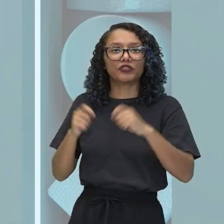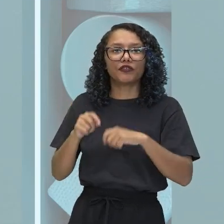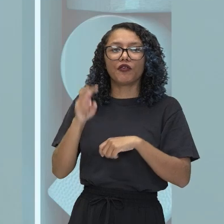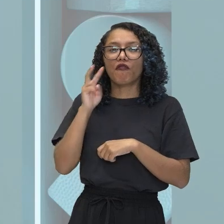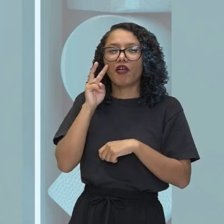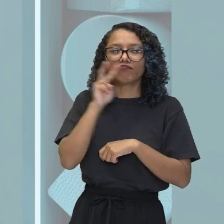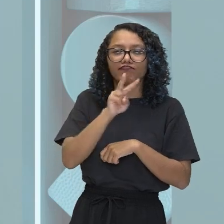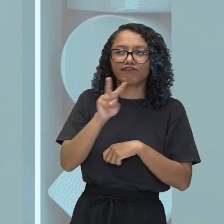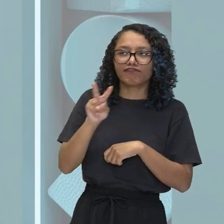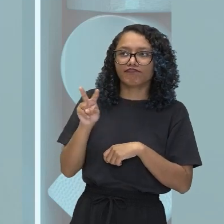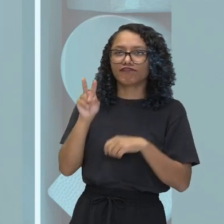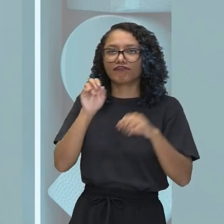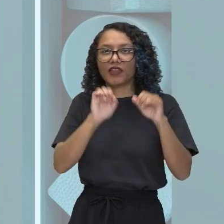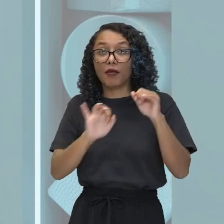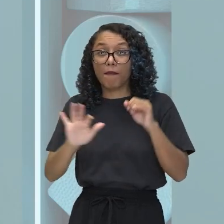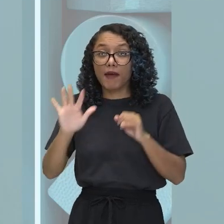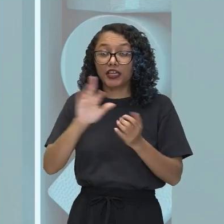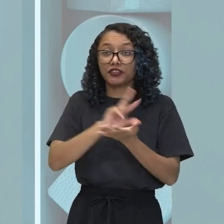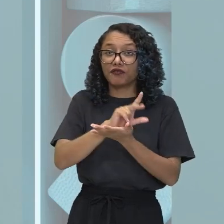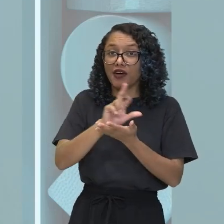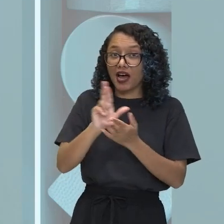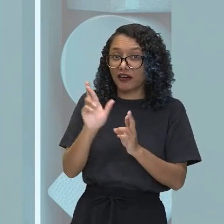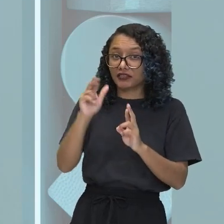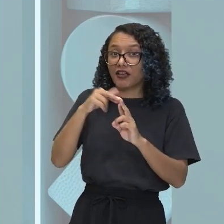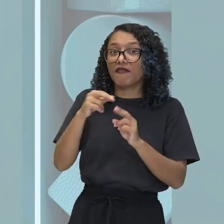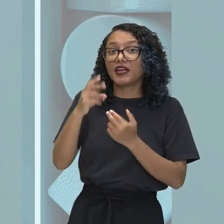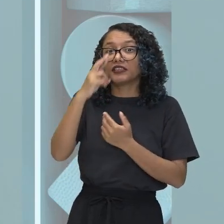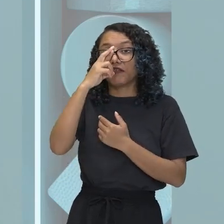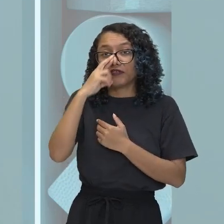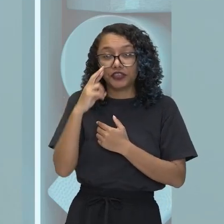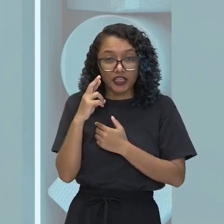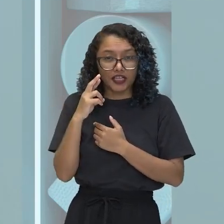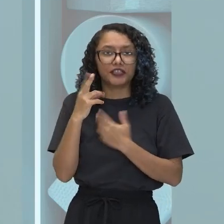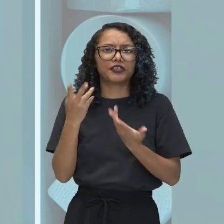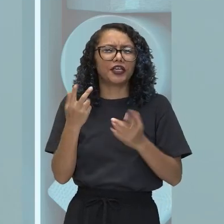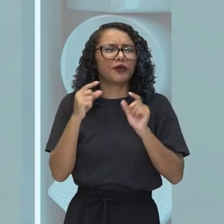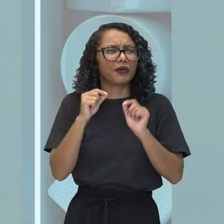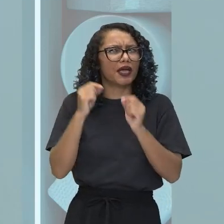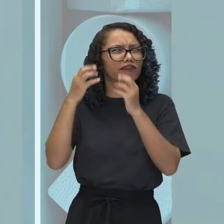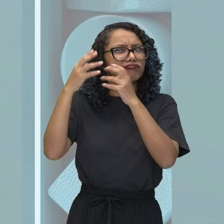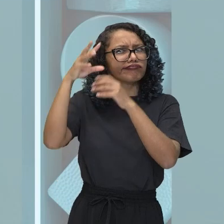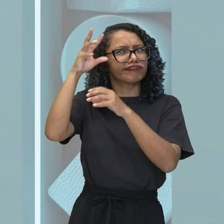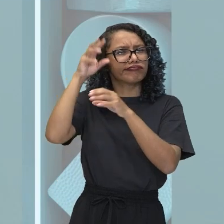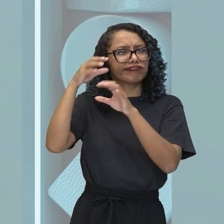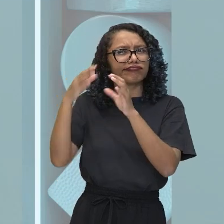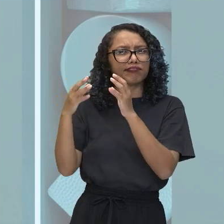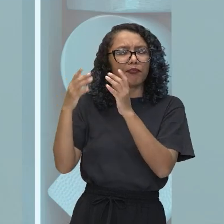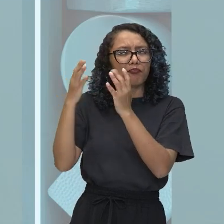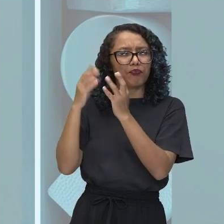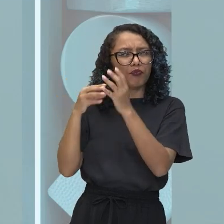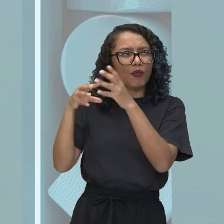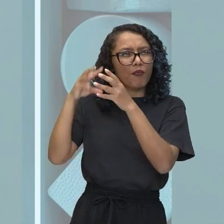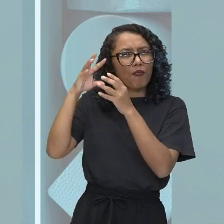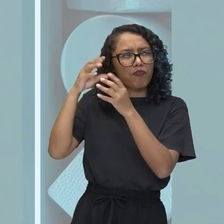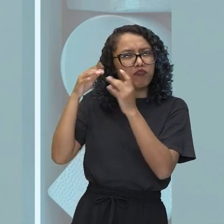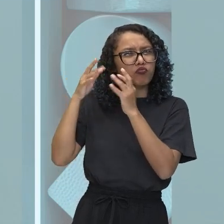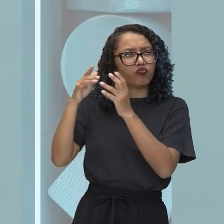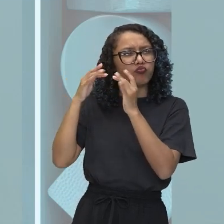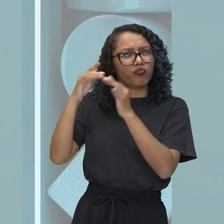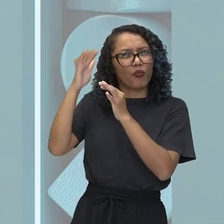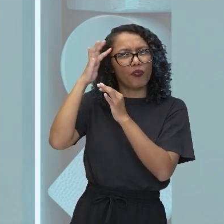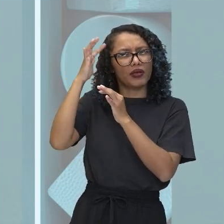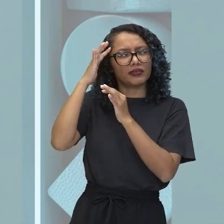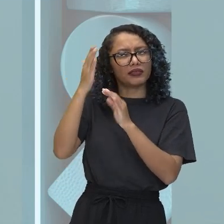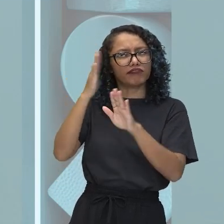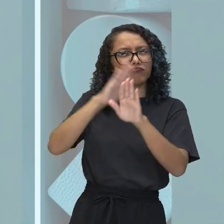isso. Isso foi ficando onde? No seu inconsciente. E quando você chega a um lugar que tem uma referência